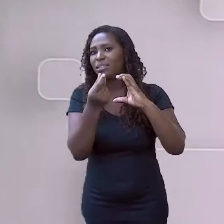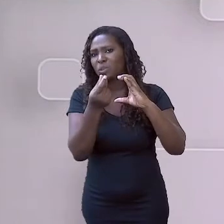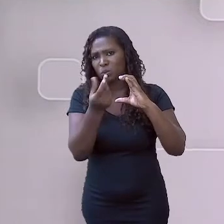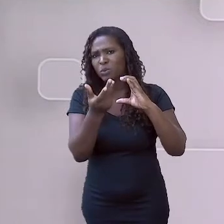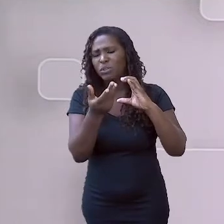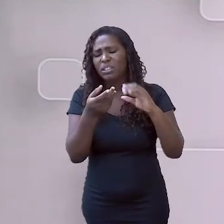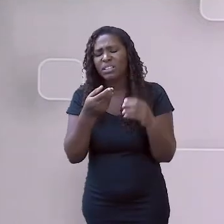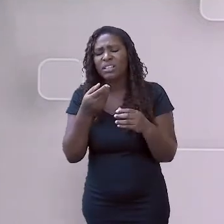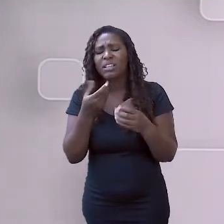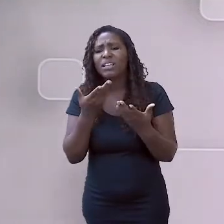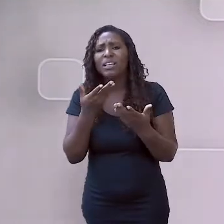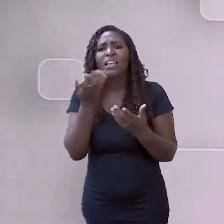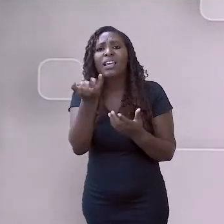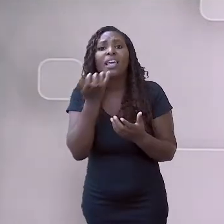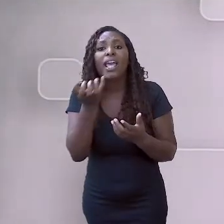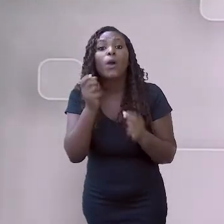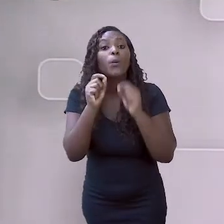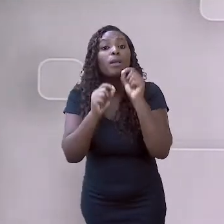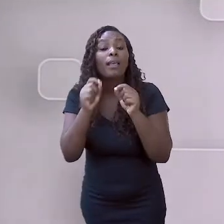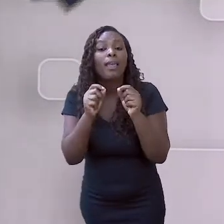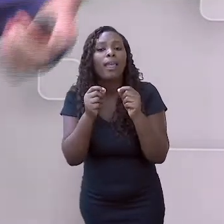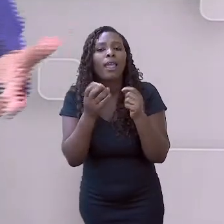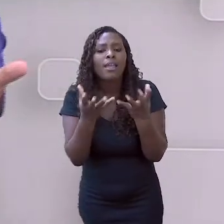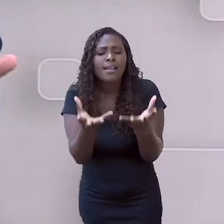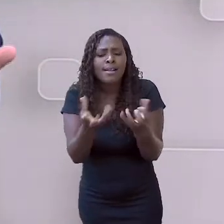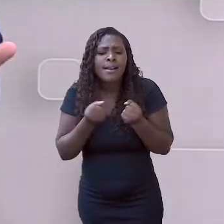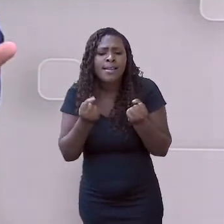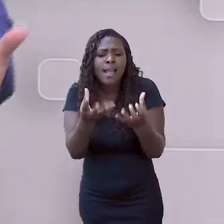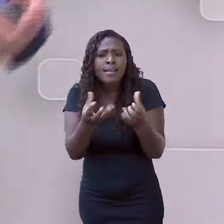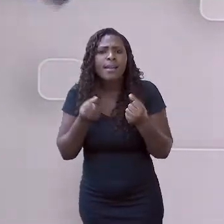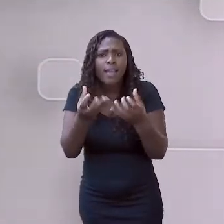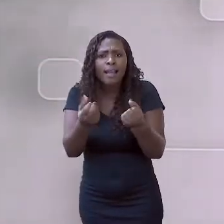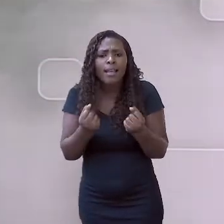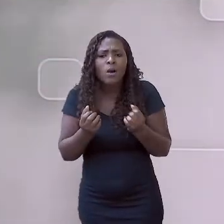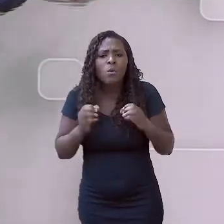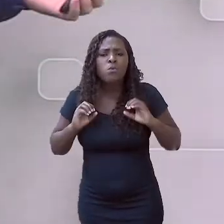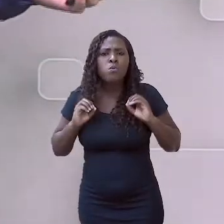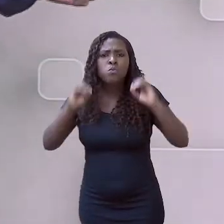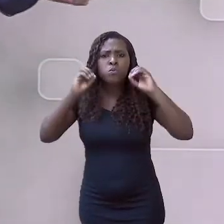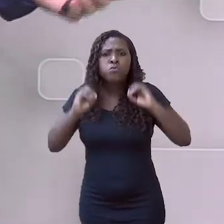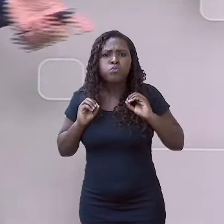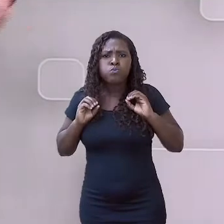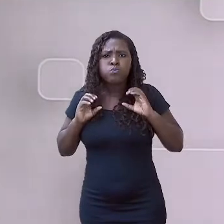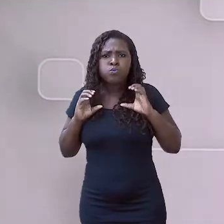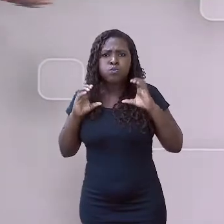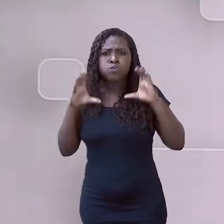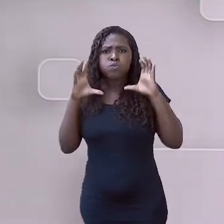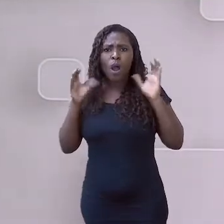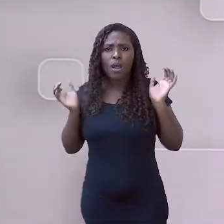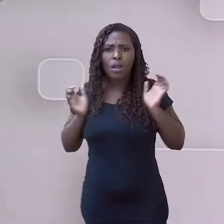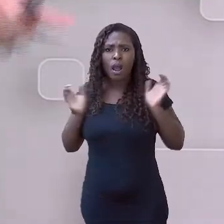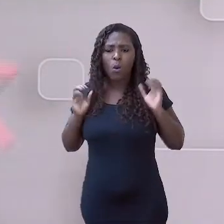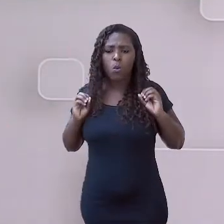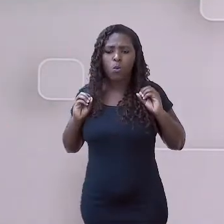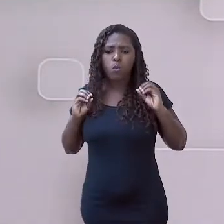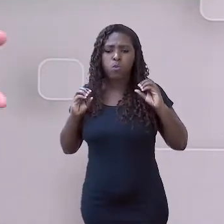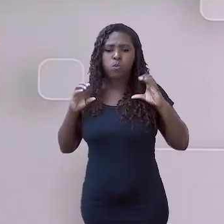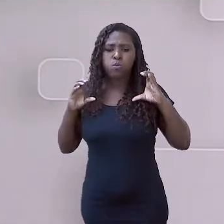seu smartphone, 3, 4 anos, ele não vai ganhar lucro. Ele quer que você troque todo